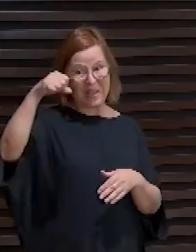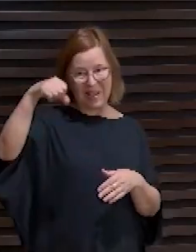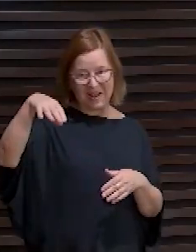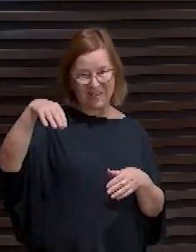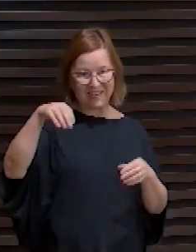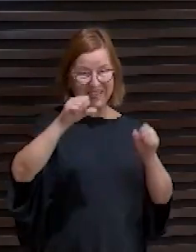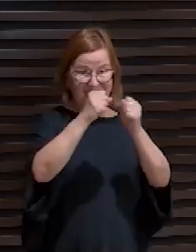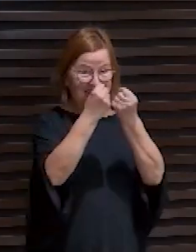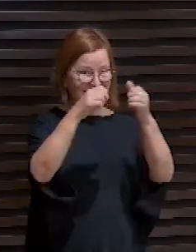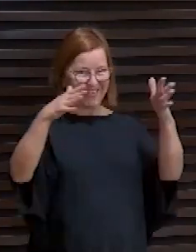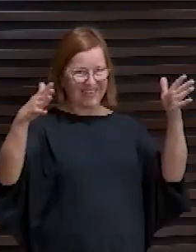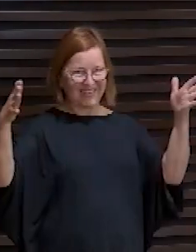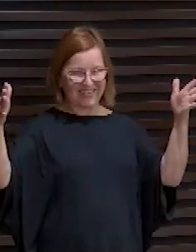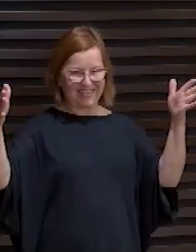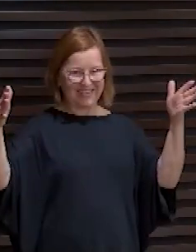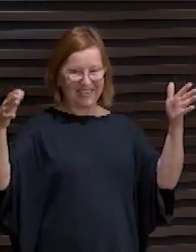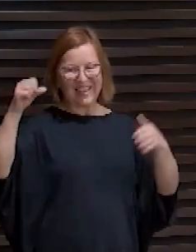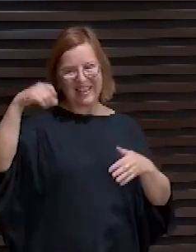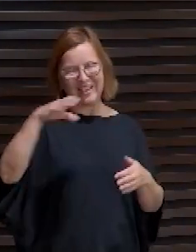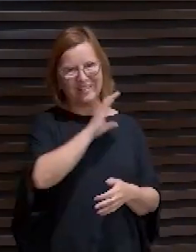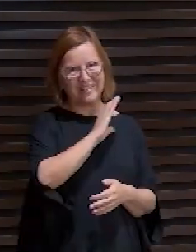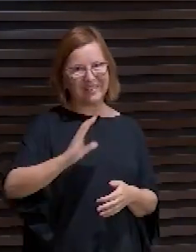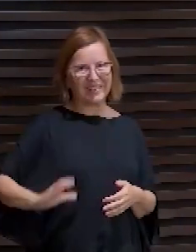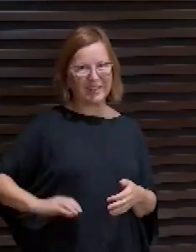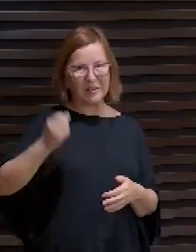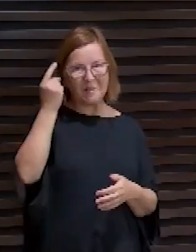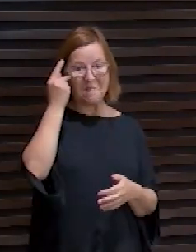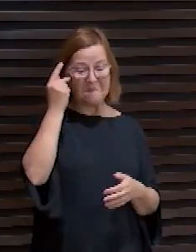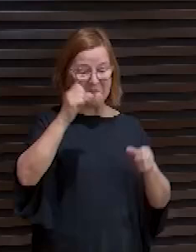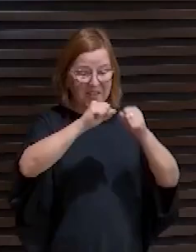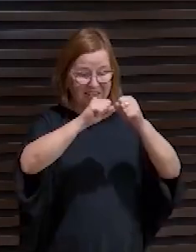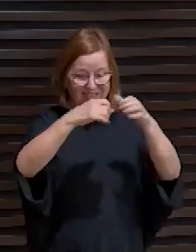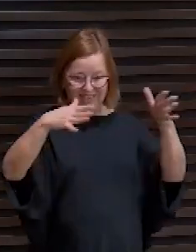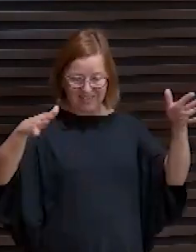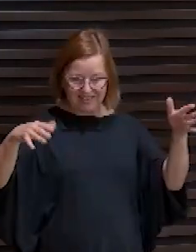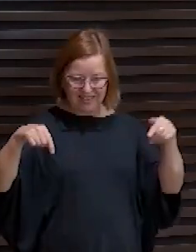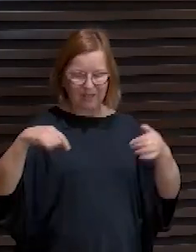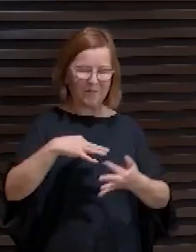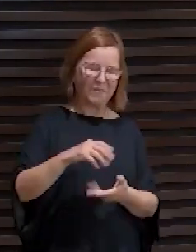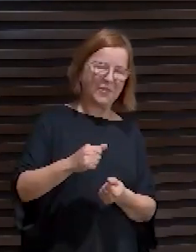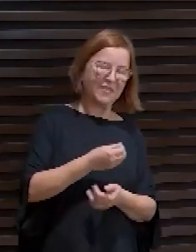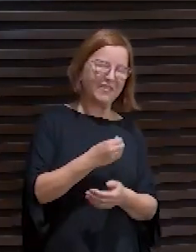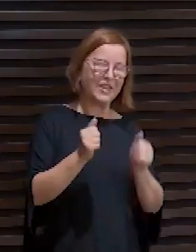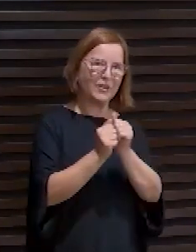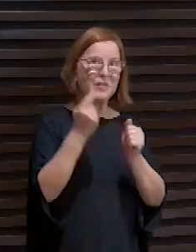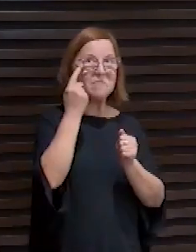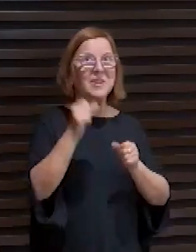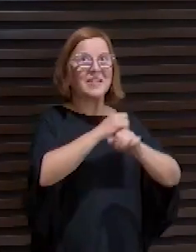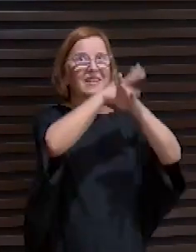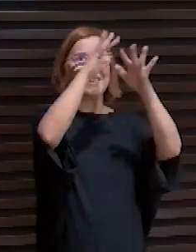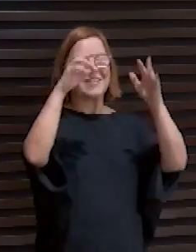brilha como a luz de Cristo para iluminar esse mundo. Nós estejamos juntos para a glória dele no próximo